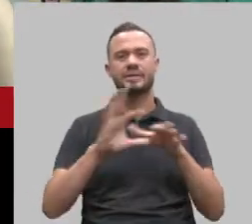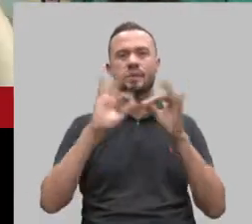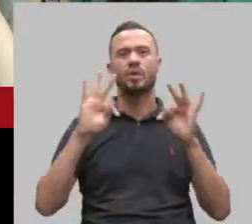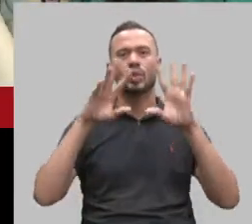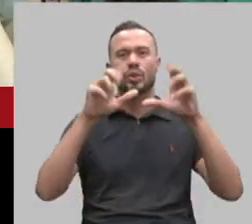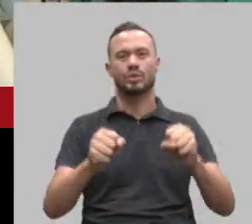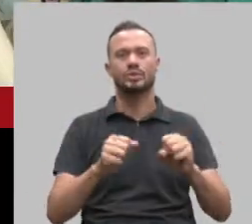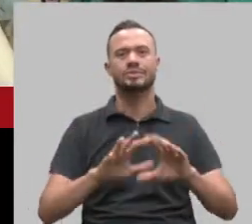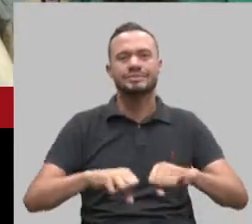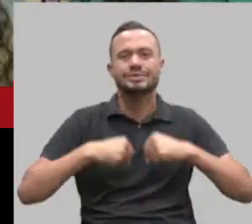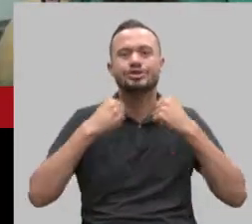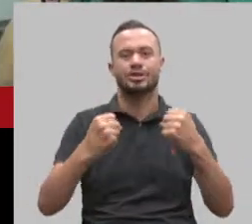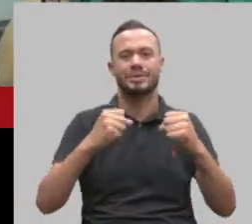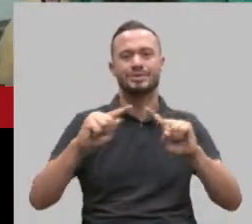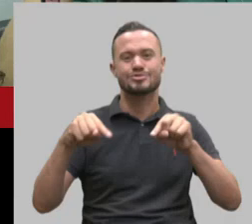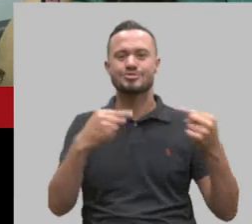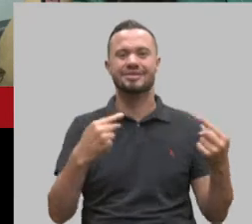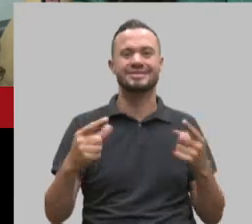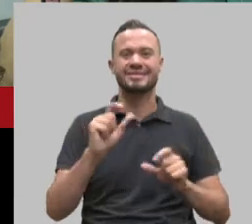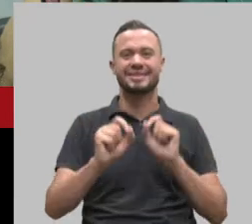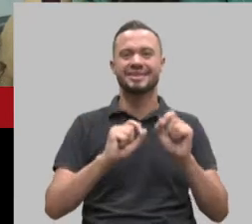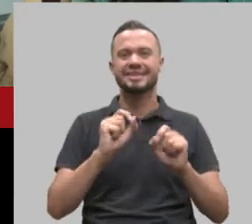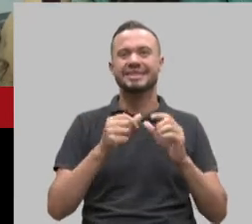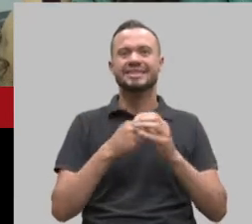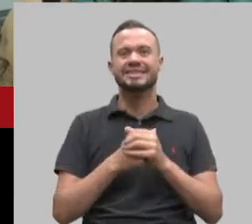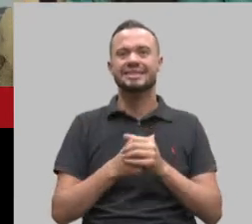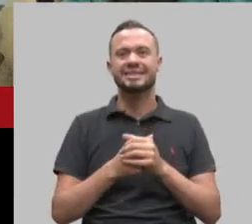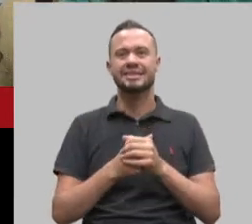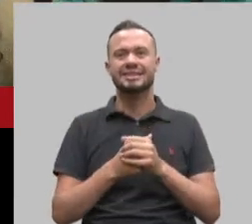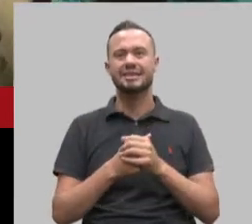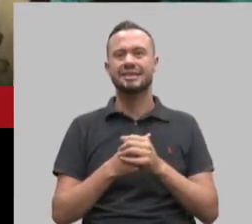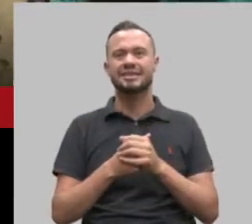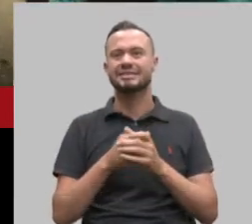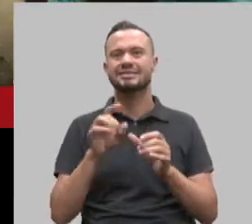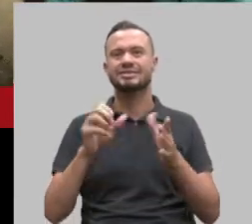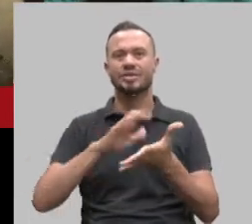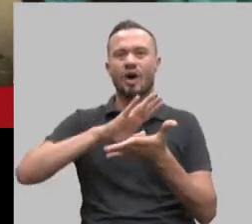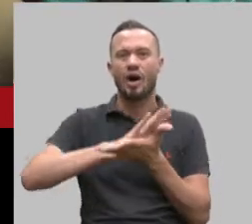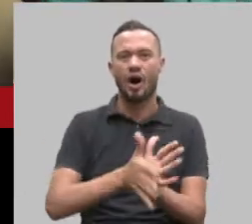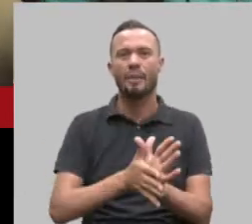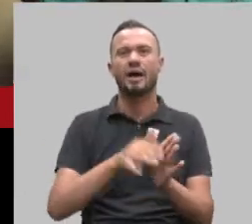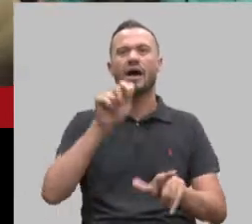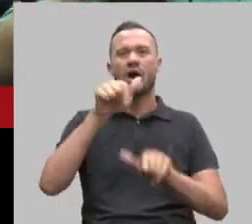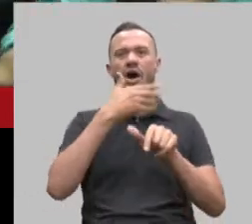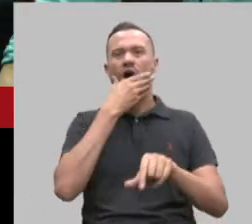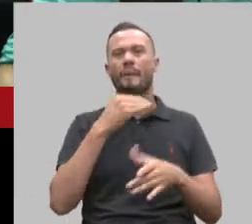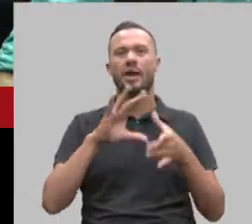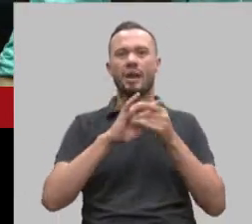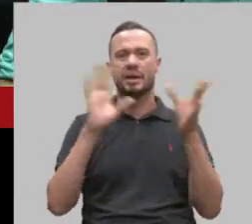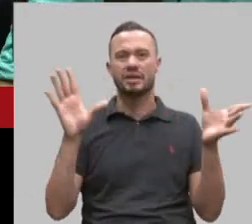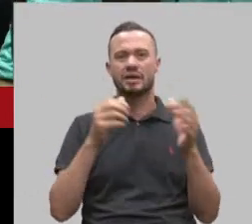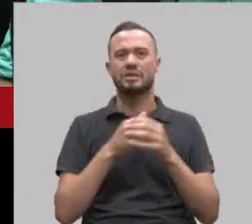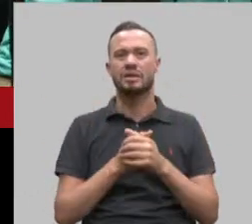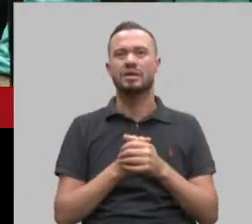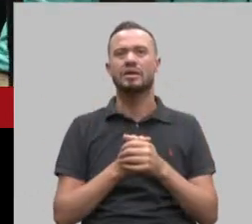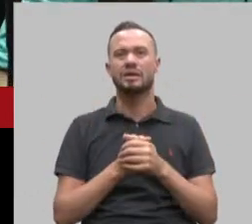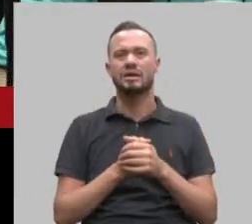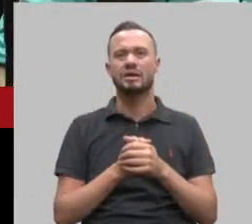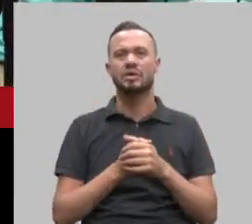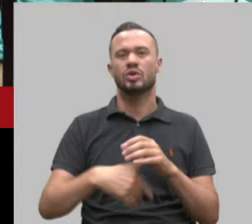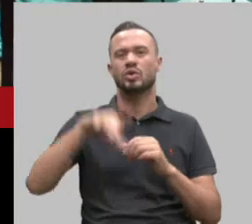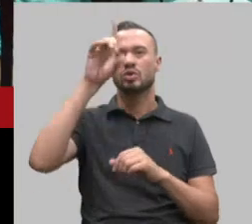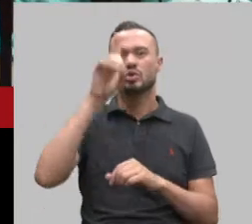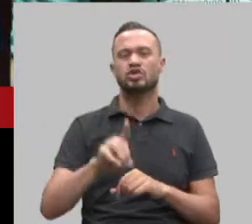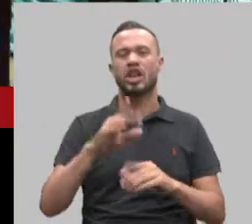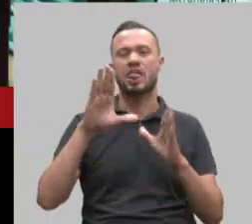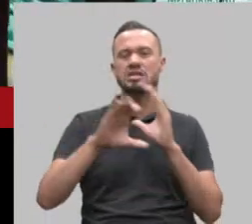superação da contradição é o pars que traz ao mundo este homem novo não mais opressor não mais Oprimido mas homem libertando o direito o direito civil no Brasil